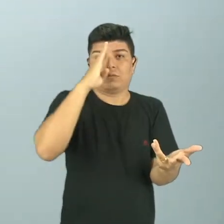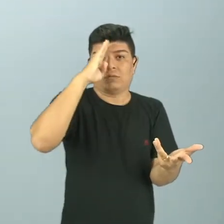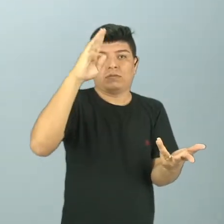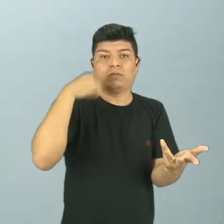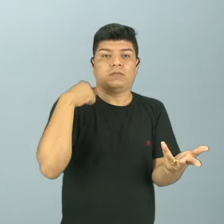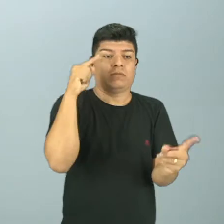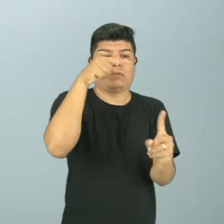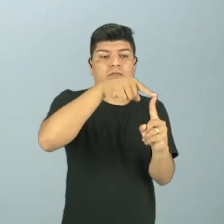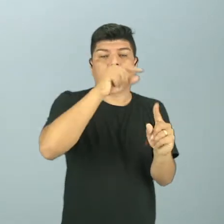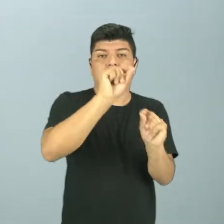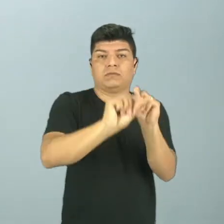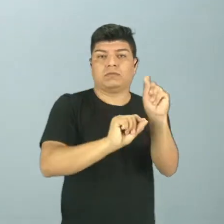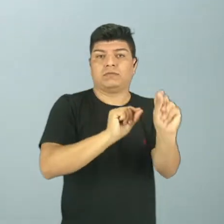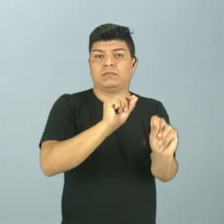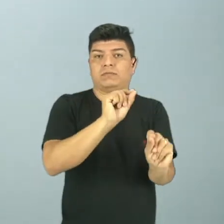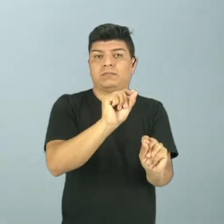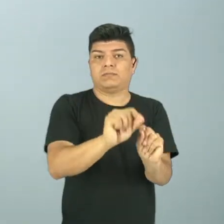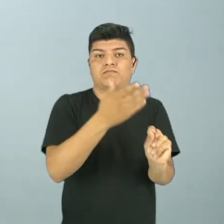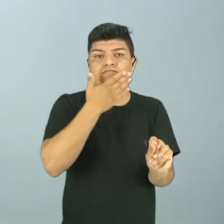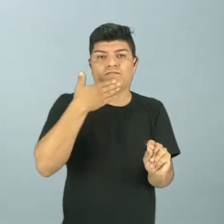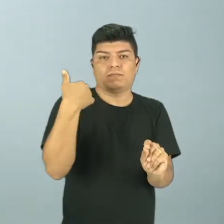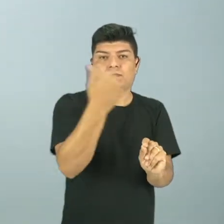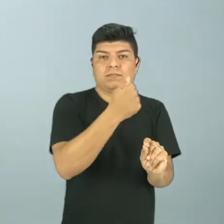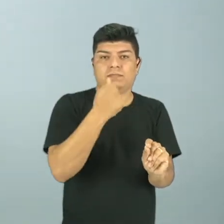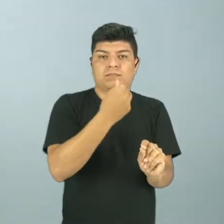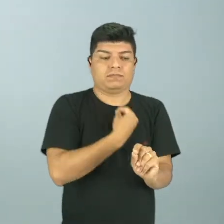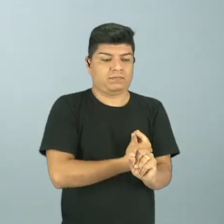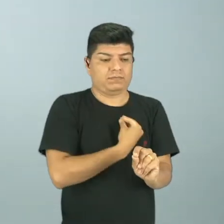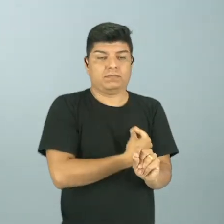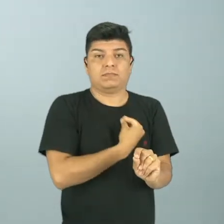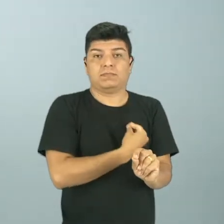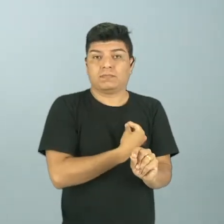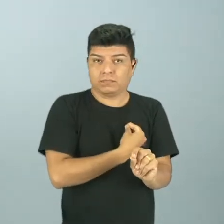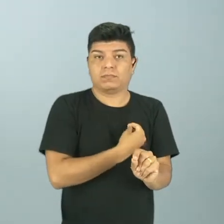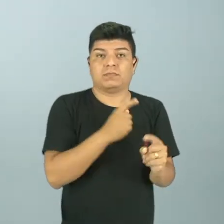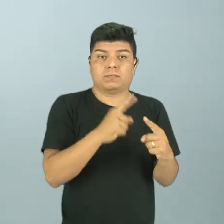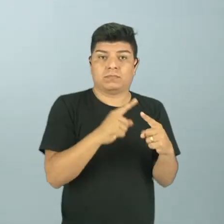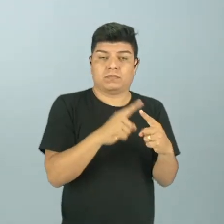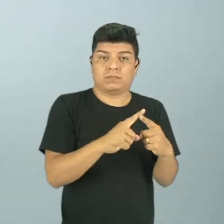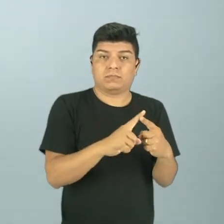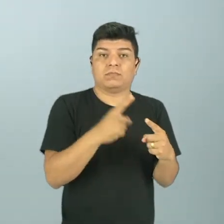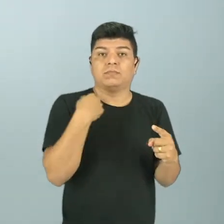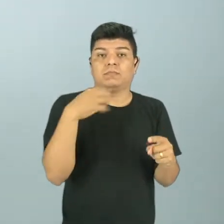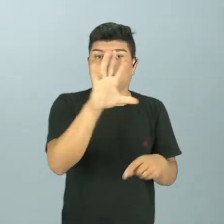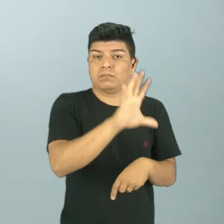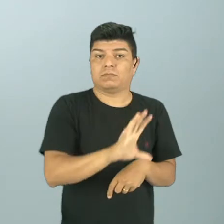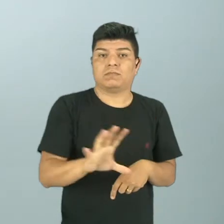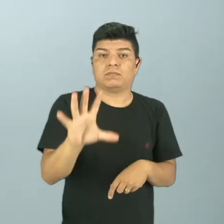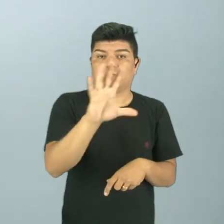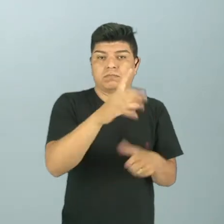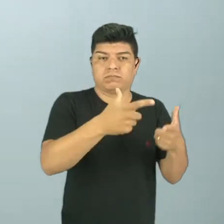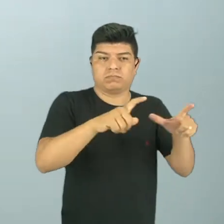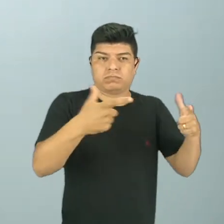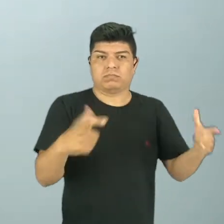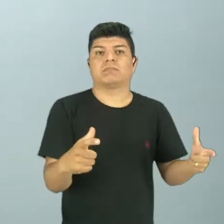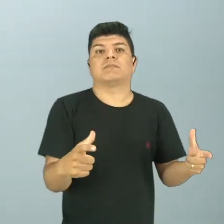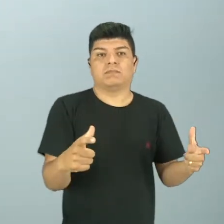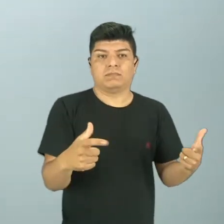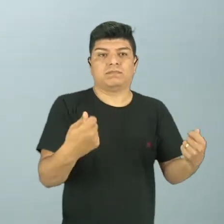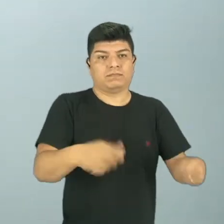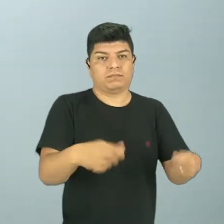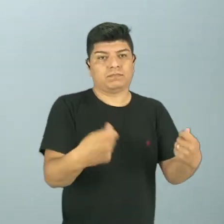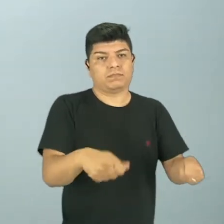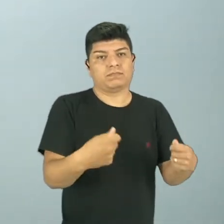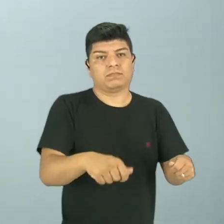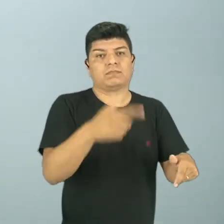objetivo de melhorar as condições de vida. Afinal de contas, era um espaço muito grande, vasto, e que